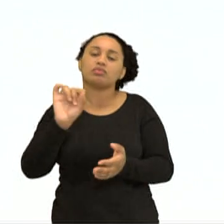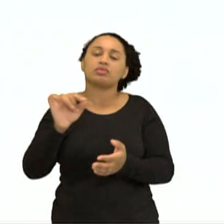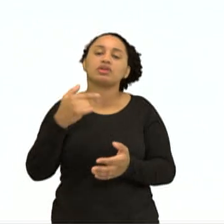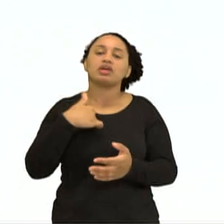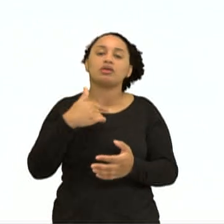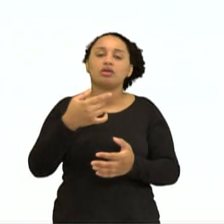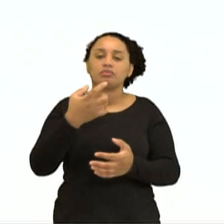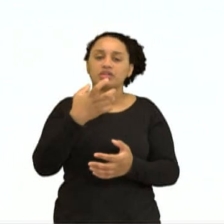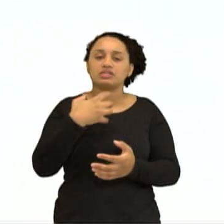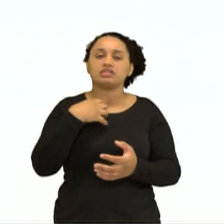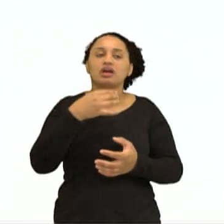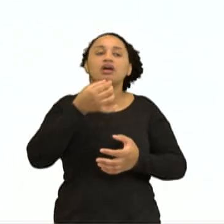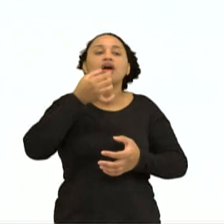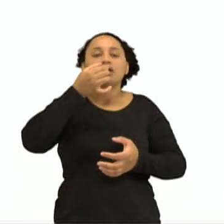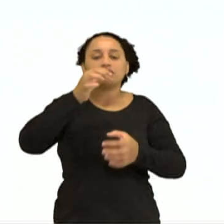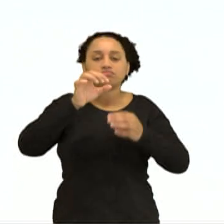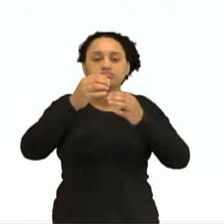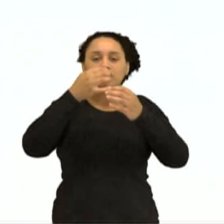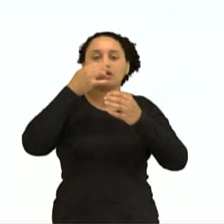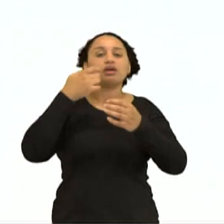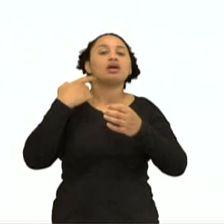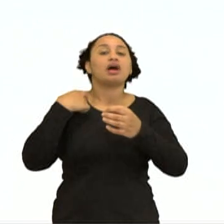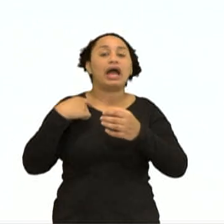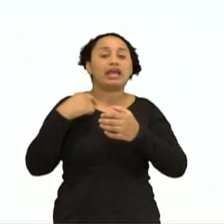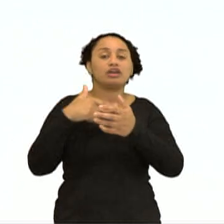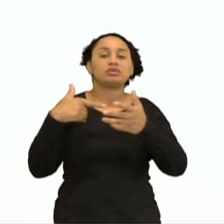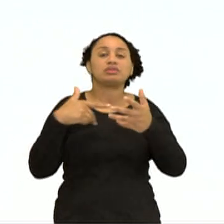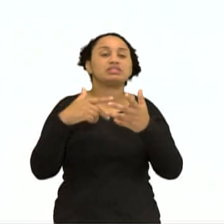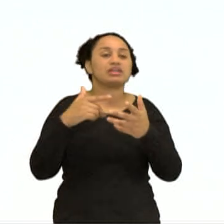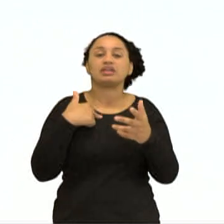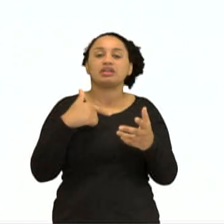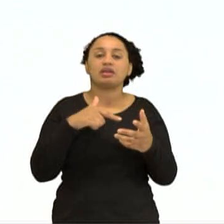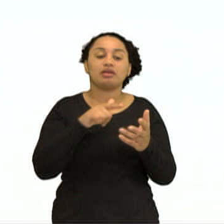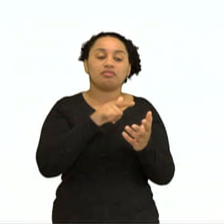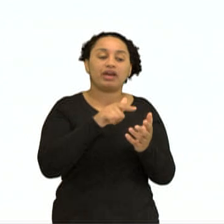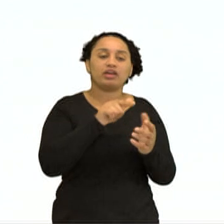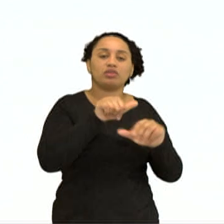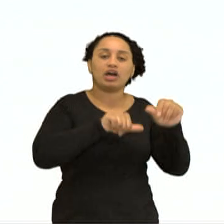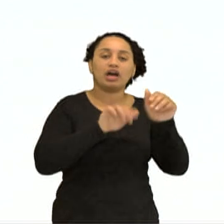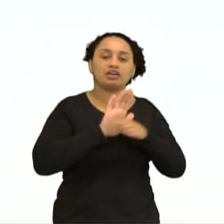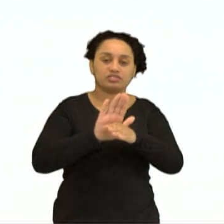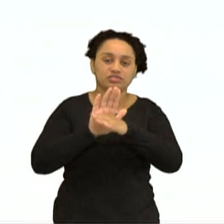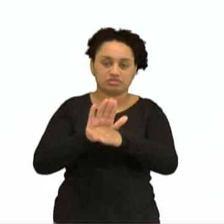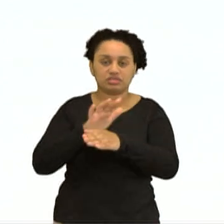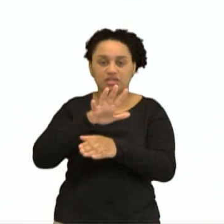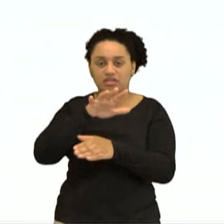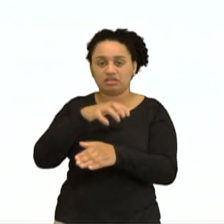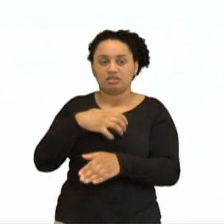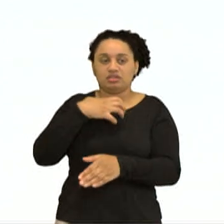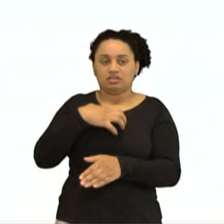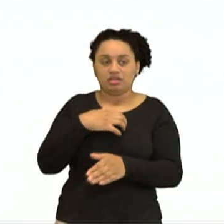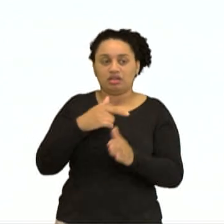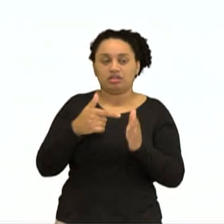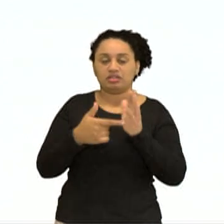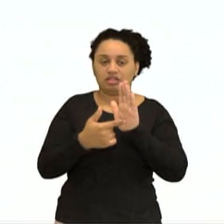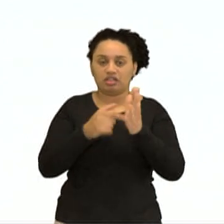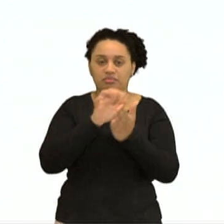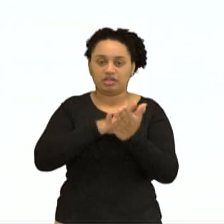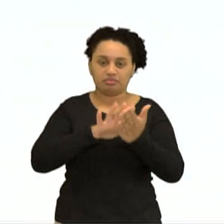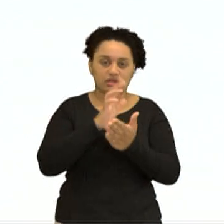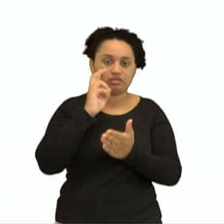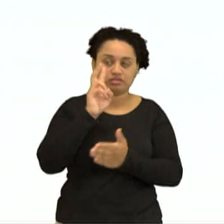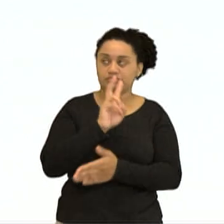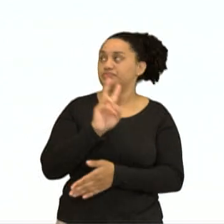ser realizada por um ventilador artificial, um respirador. Aqui eu tenho uma imagem de um respirador aqui na direita,